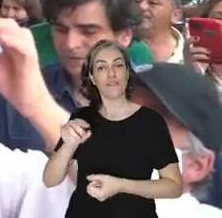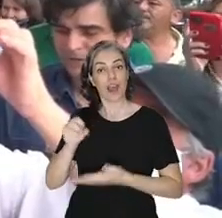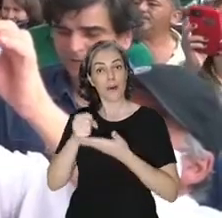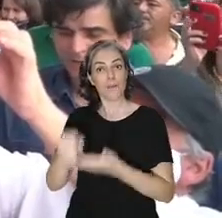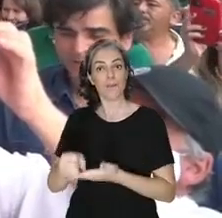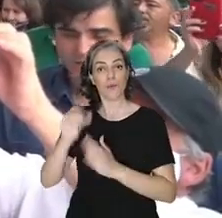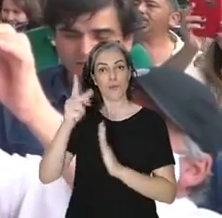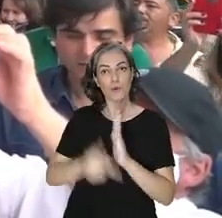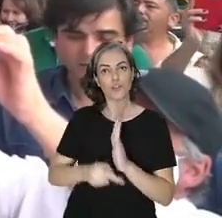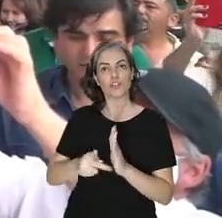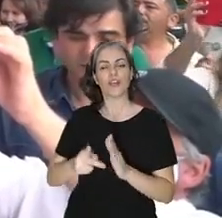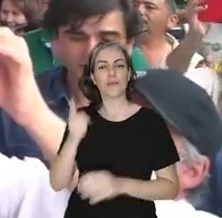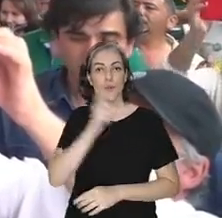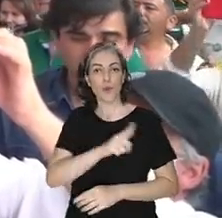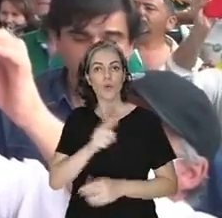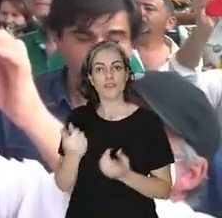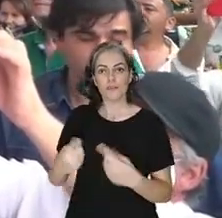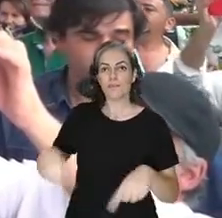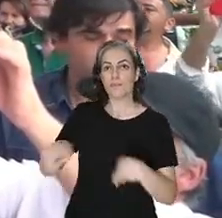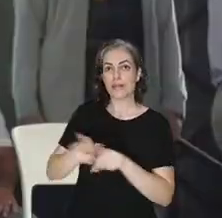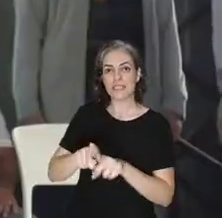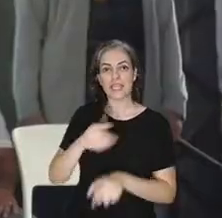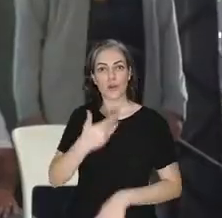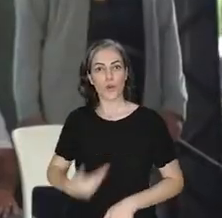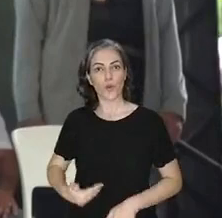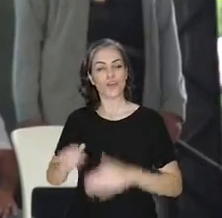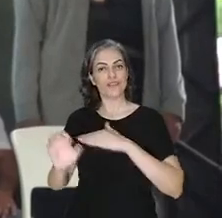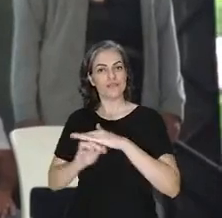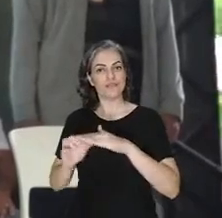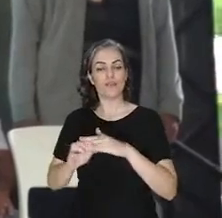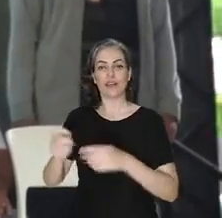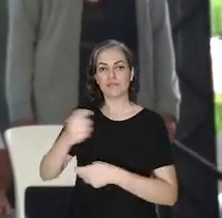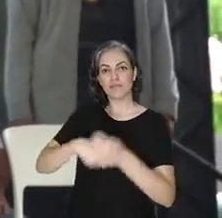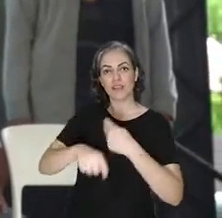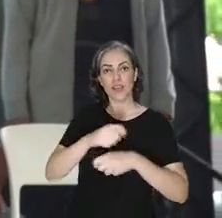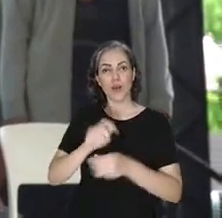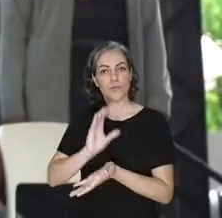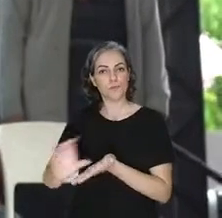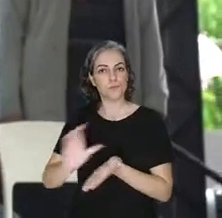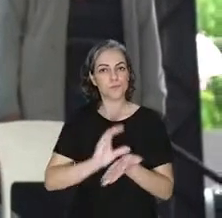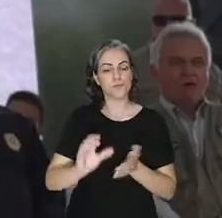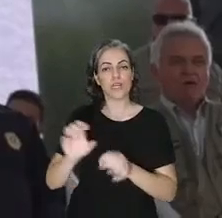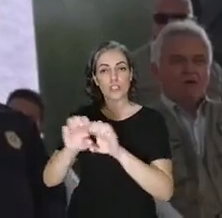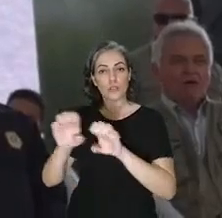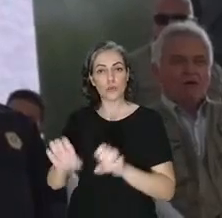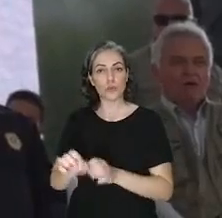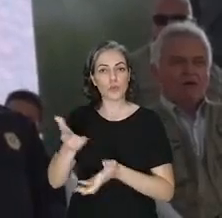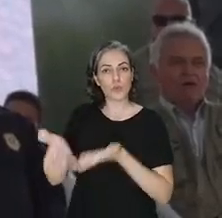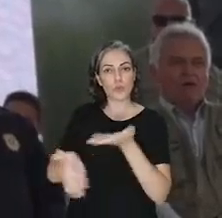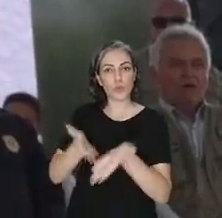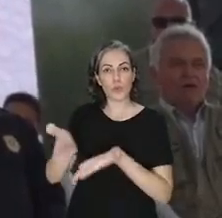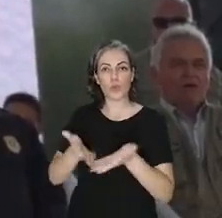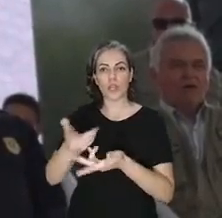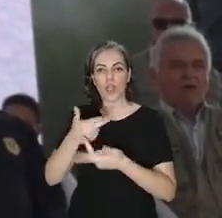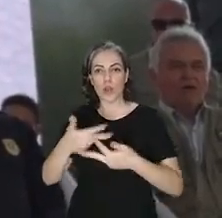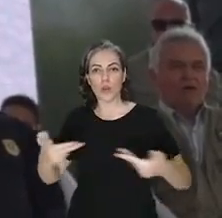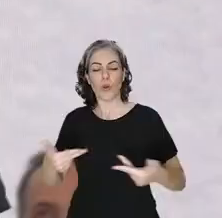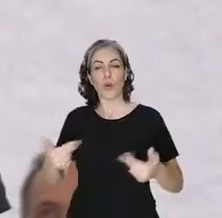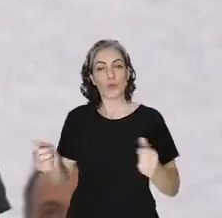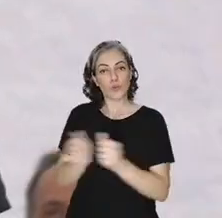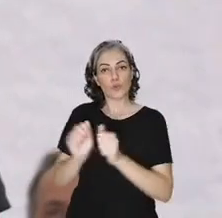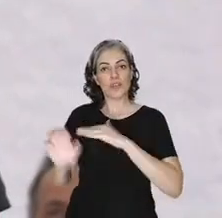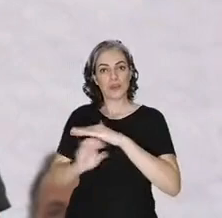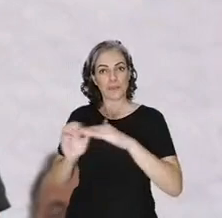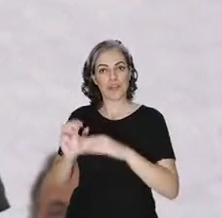de projetos para concessões e parcerias público-privadas ampliando investimentos em infraestrutura por meio da iniciativa